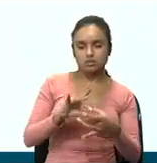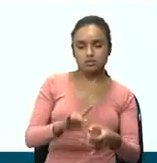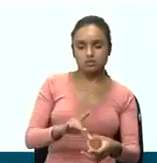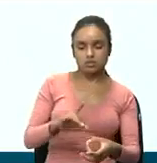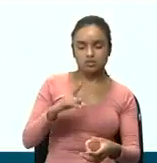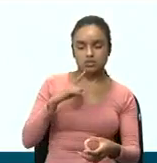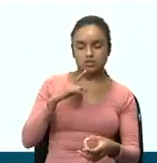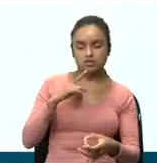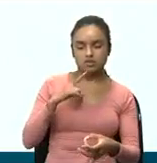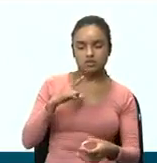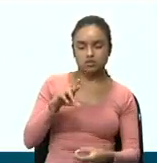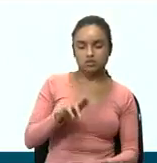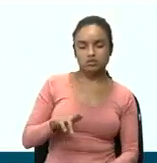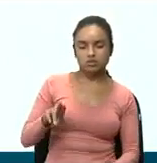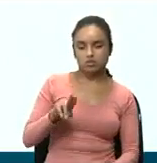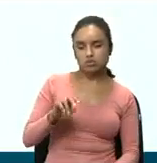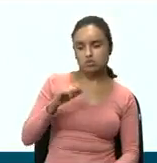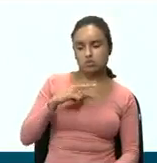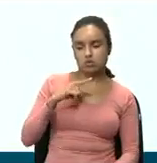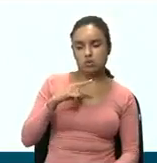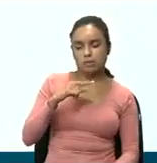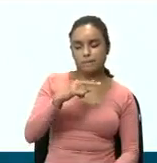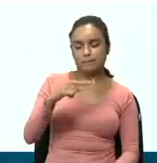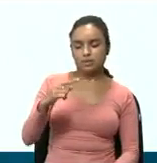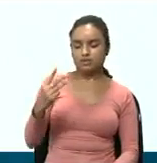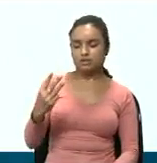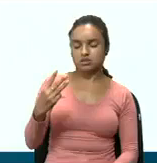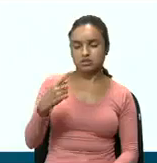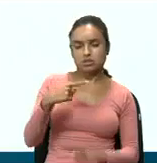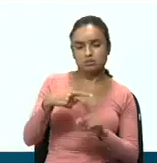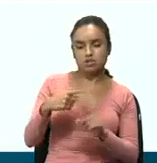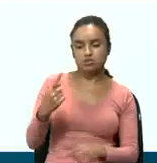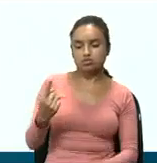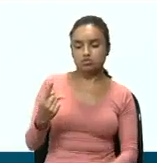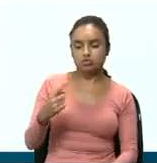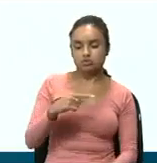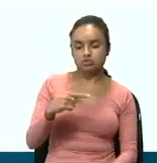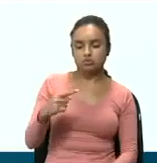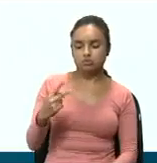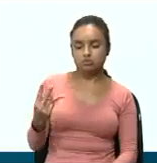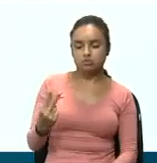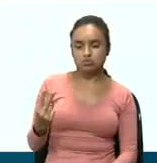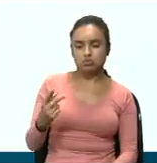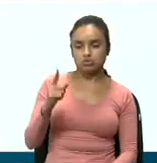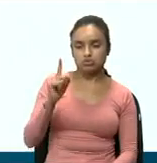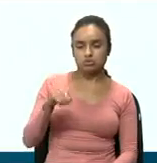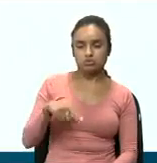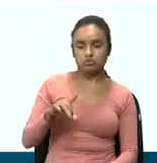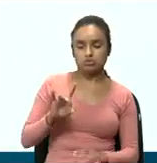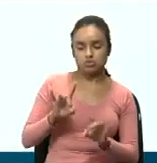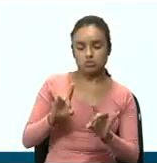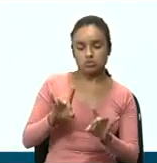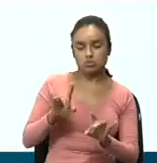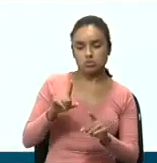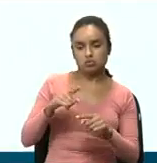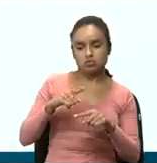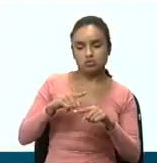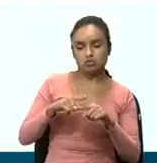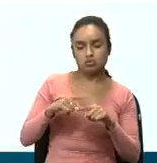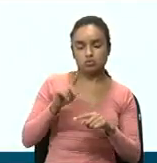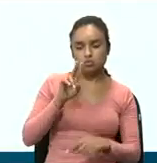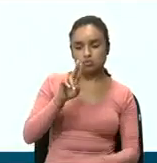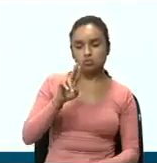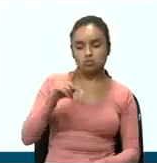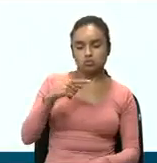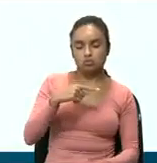menos 3 mais 1, eu vou ter, então, menos 2, e eu vou dividir u por